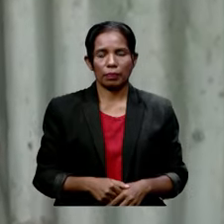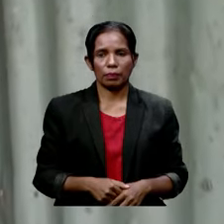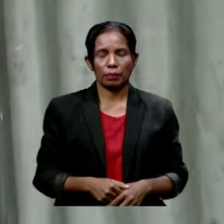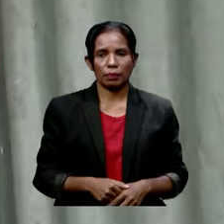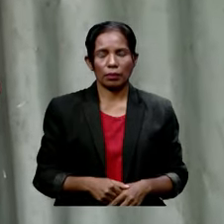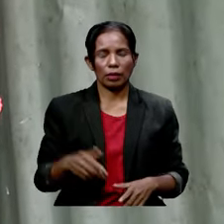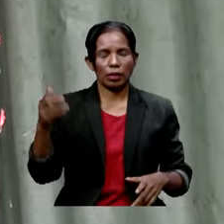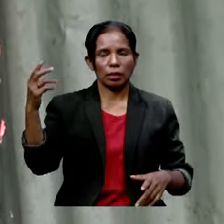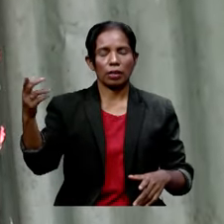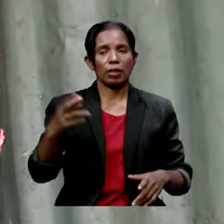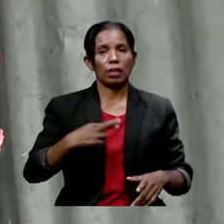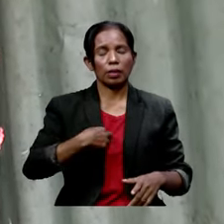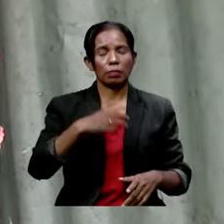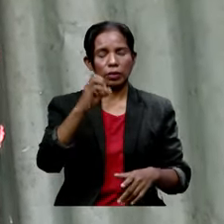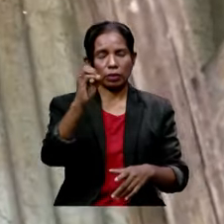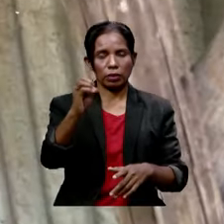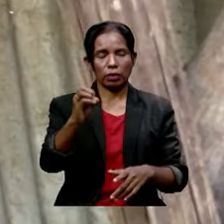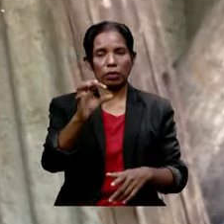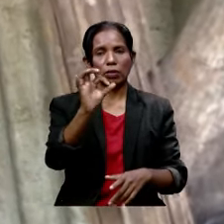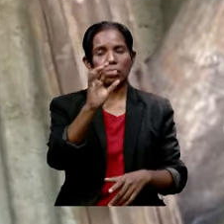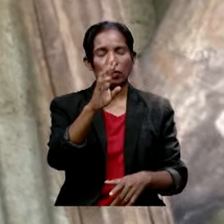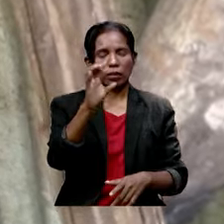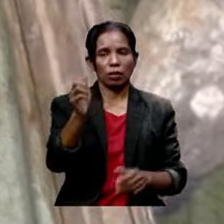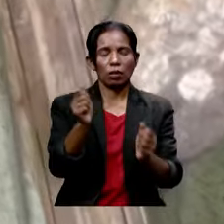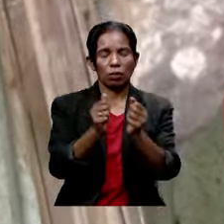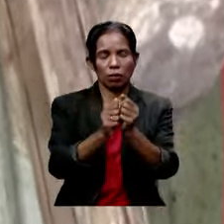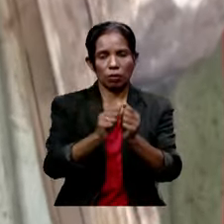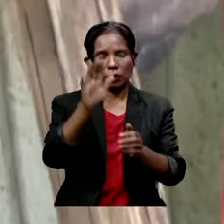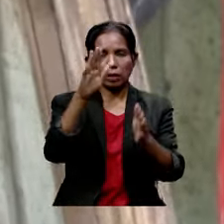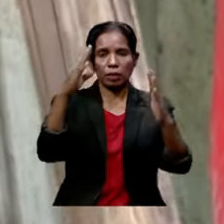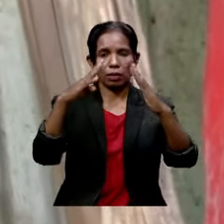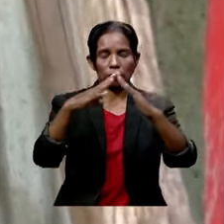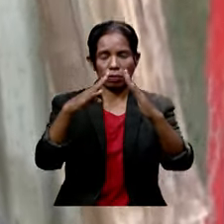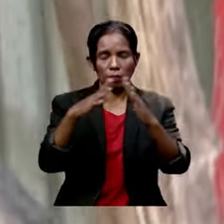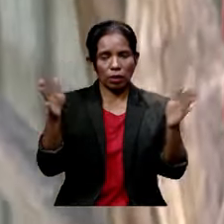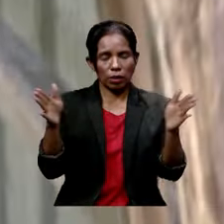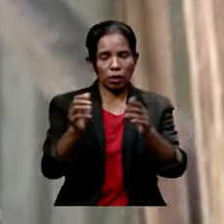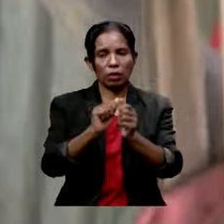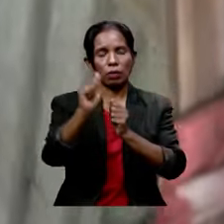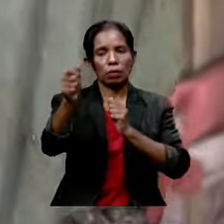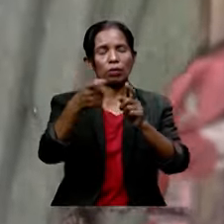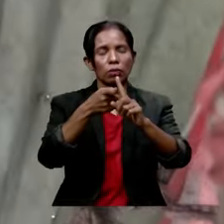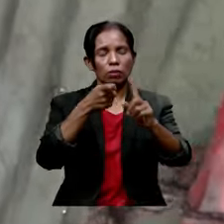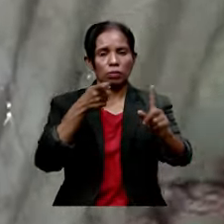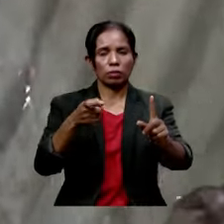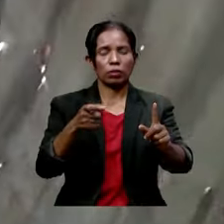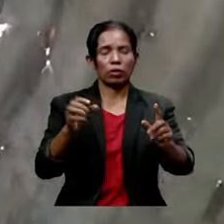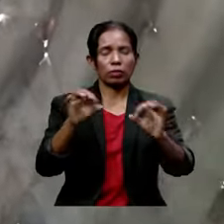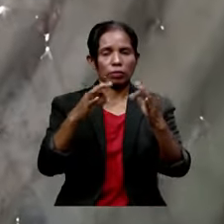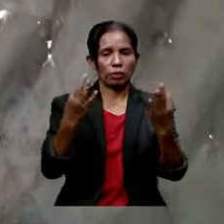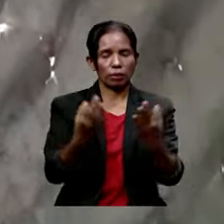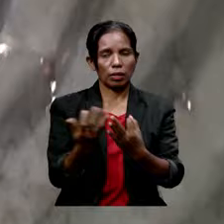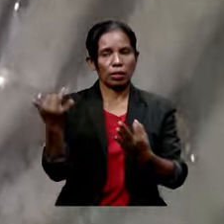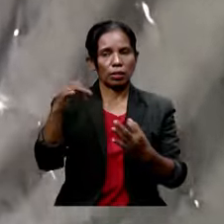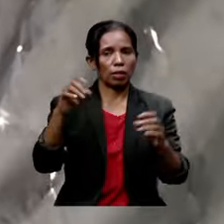Ia remisiu, Florinda Rodeo Gracio, ela ia uma kikidia, do que tuan husi vizinho sira, no la favorável